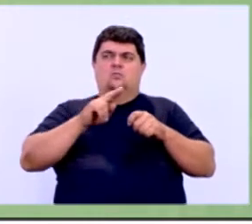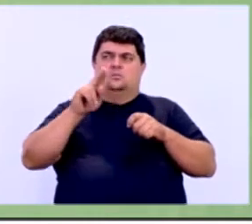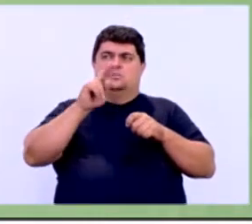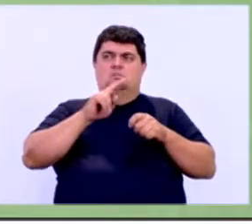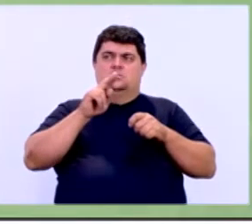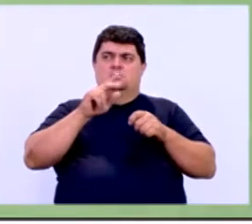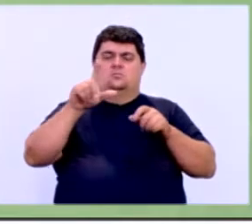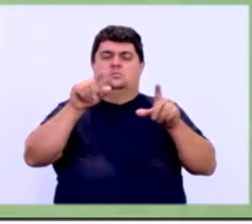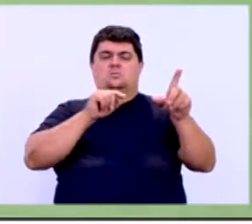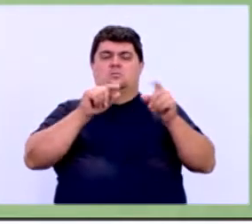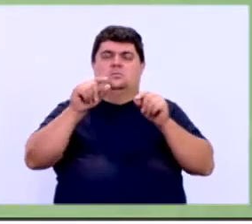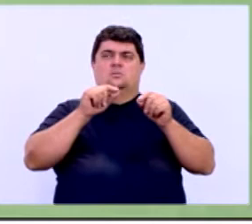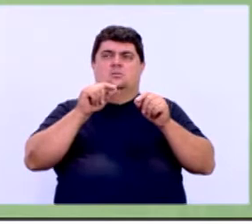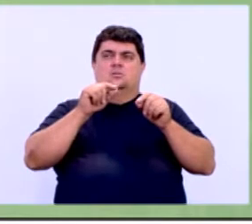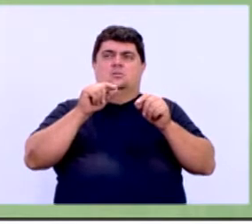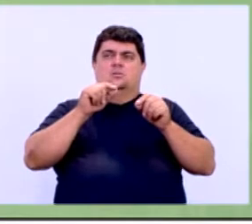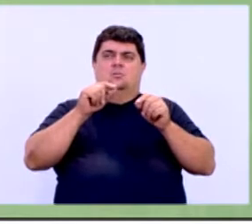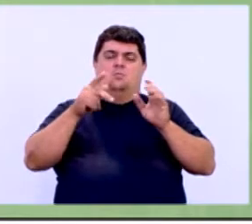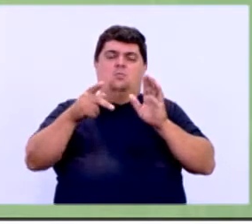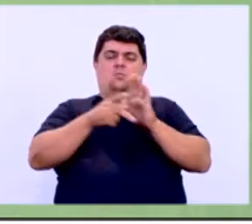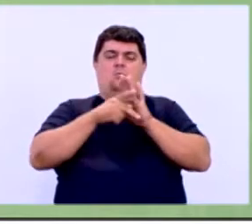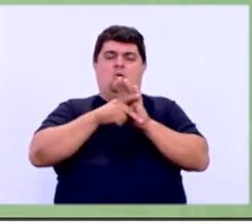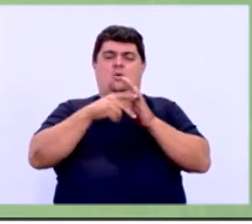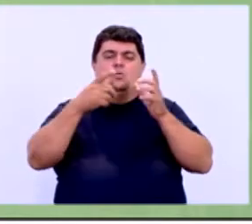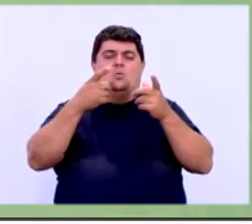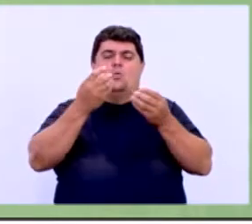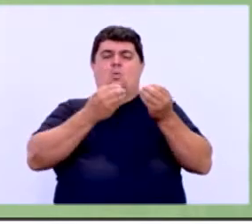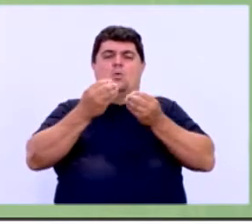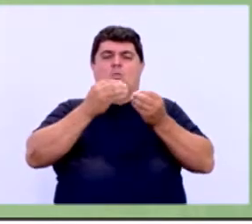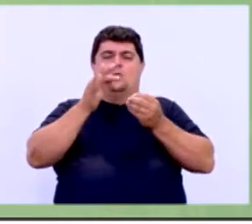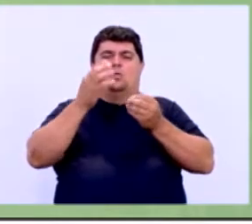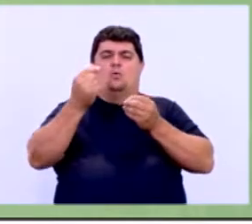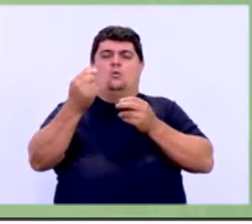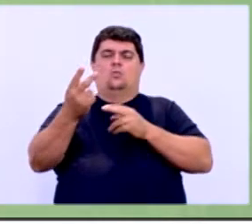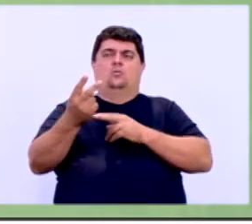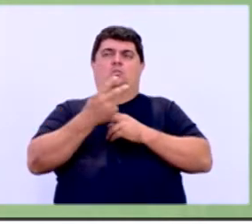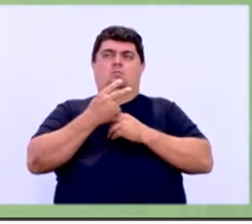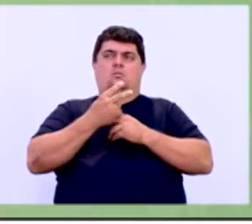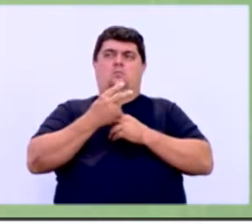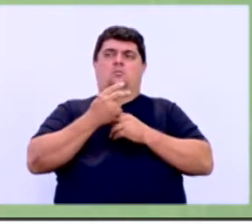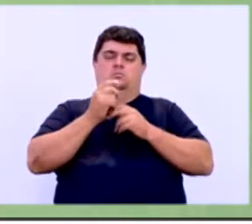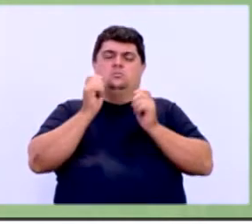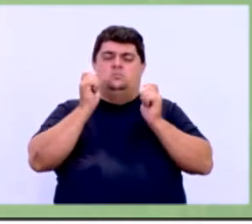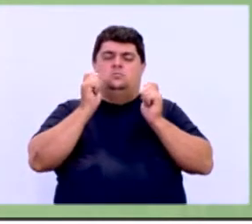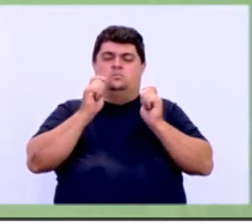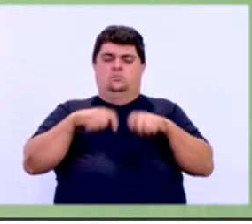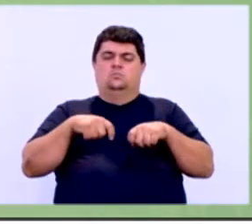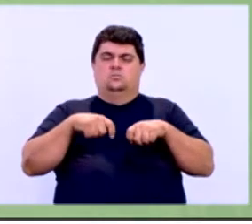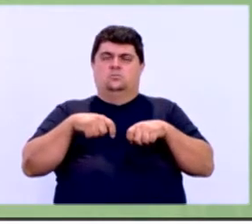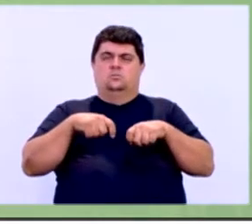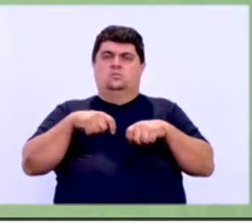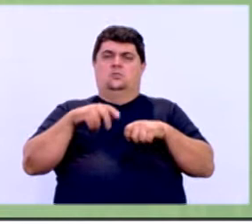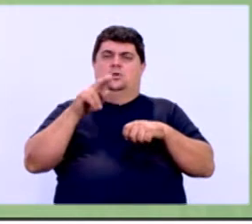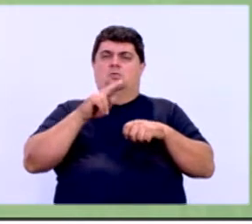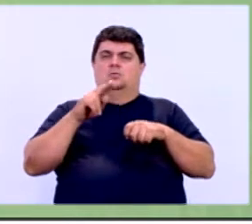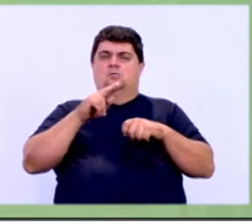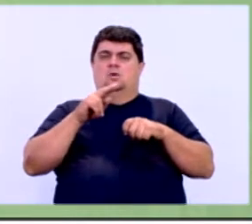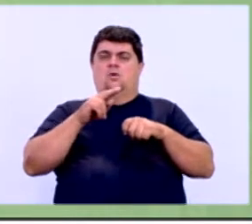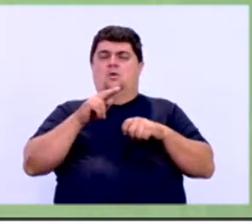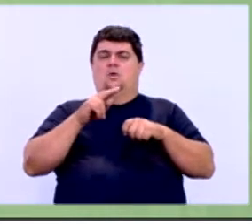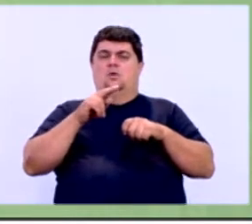a decisão quanto à fonte do financiamento, né, ela pode ocasionar aí uma